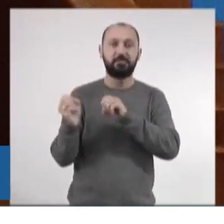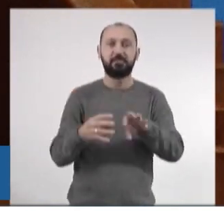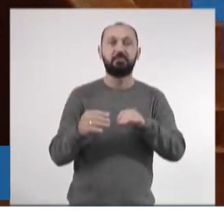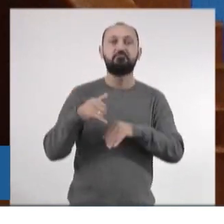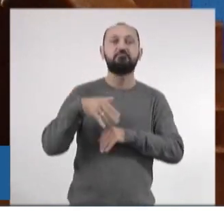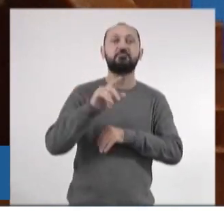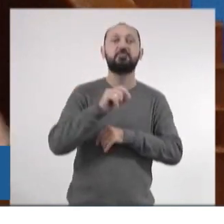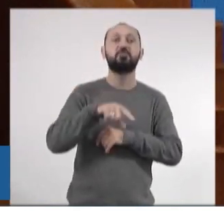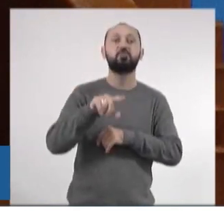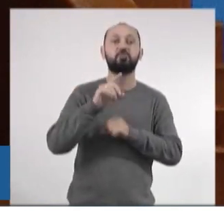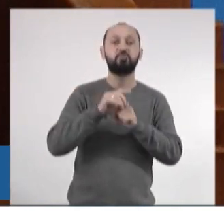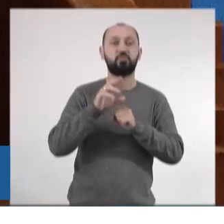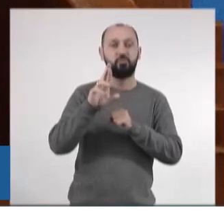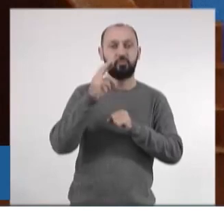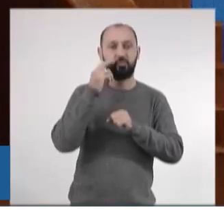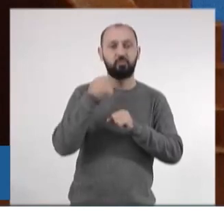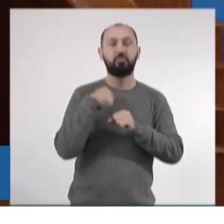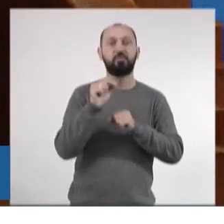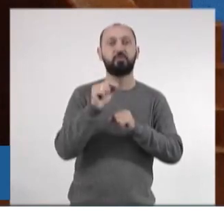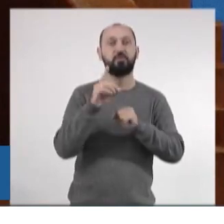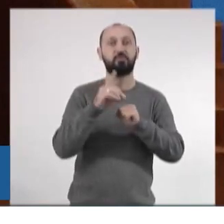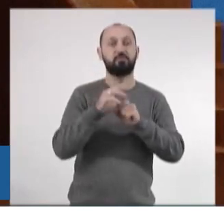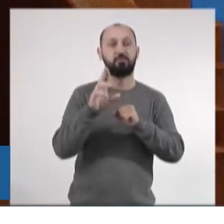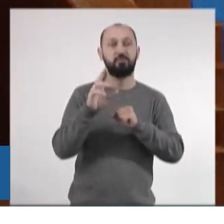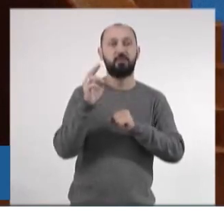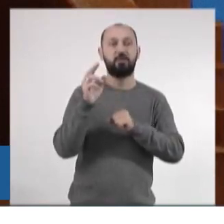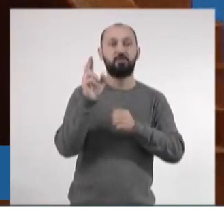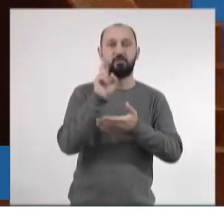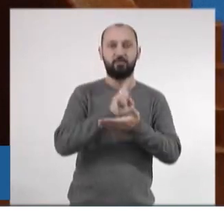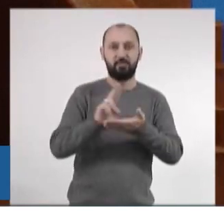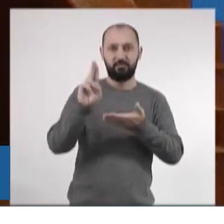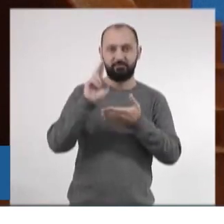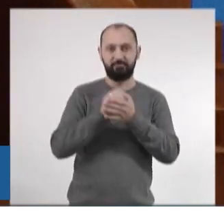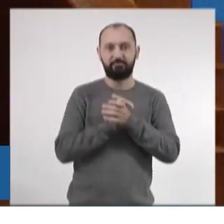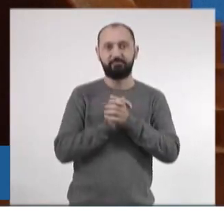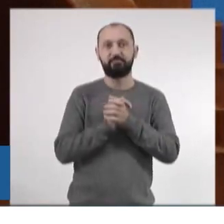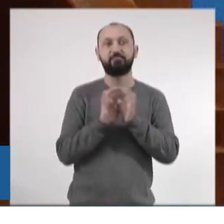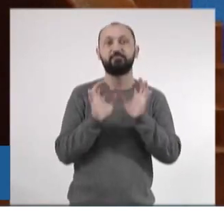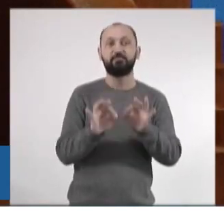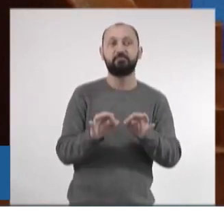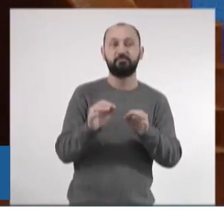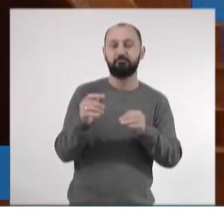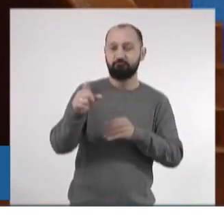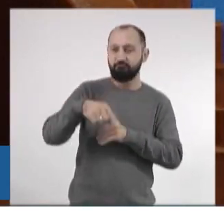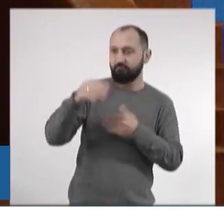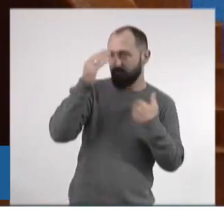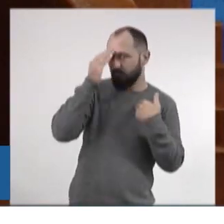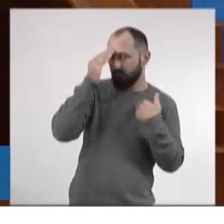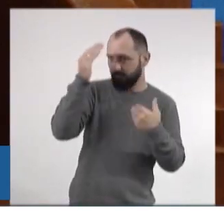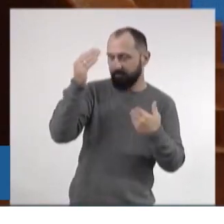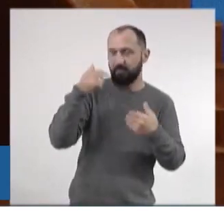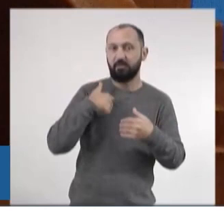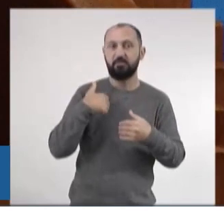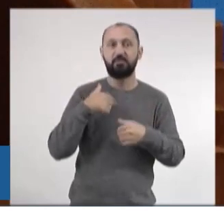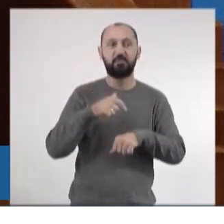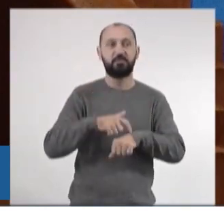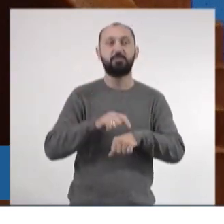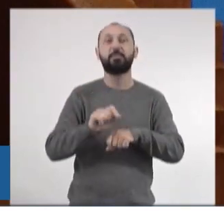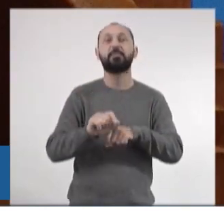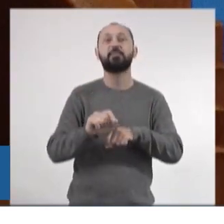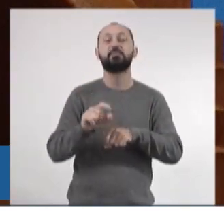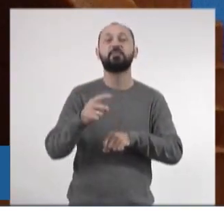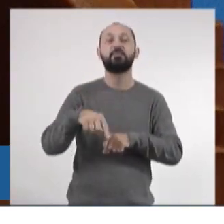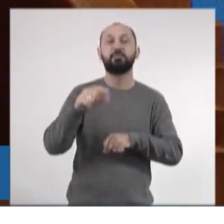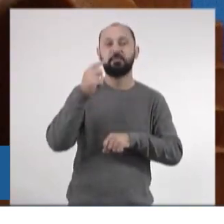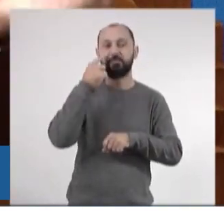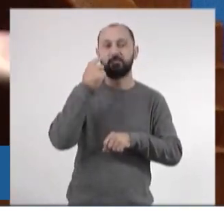mais do que um doutor na universidade. Tá certo? Então, pessoal, muito obrigada. Tá? Eu agradeço por